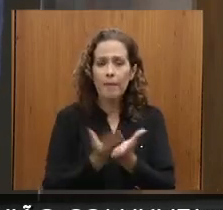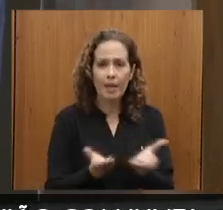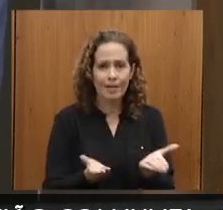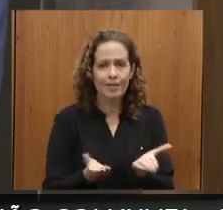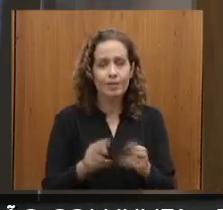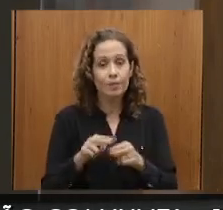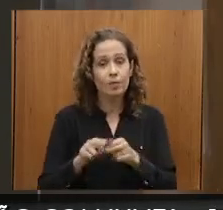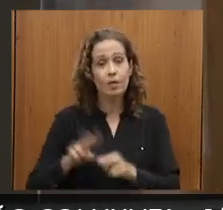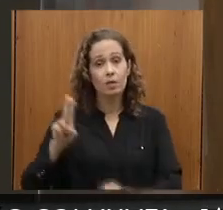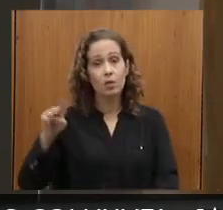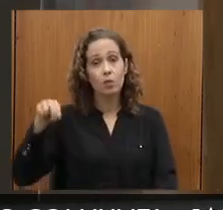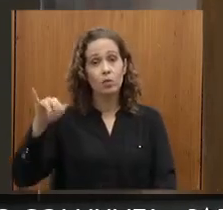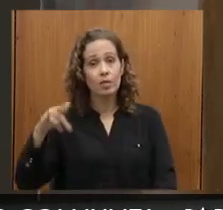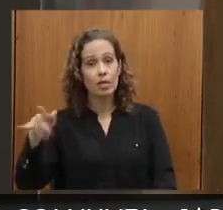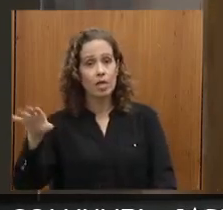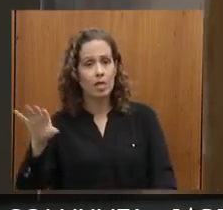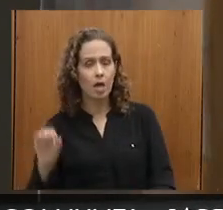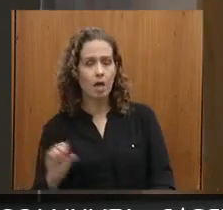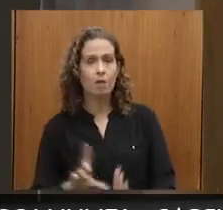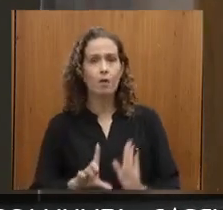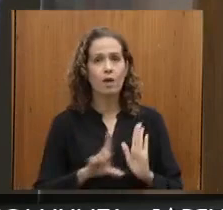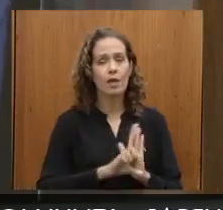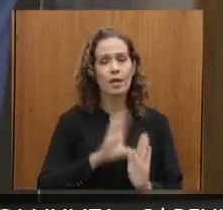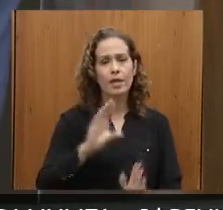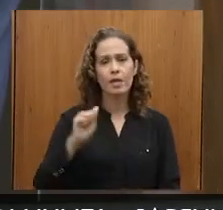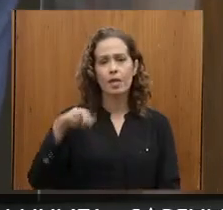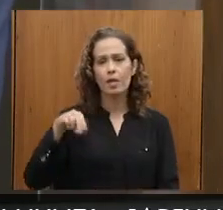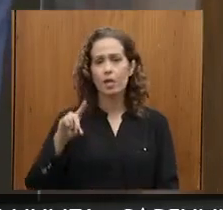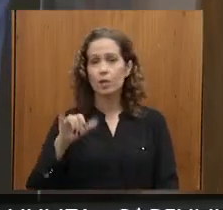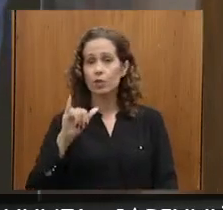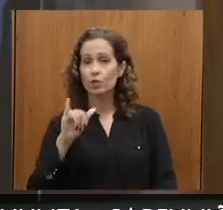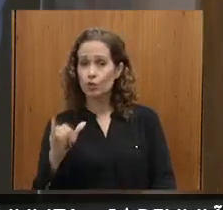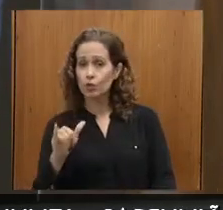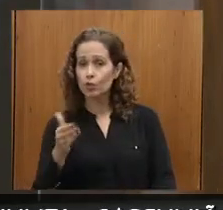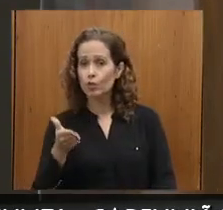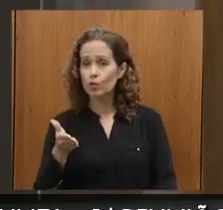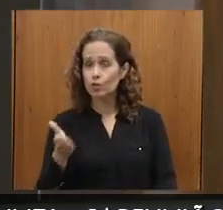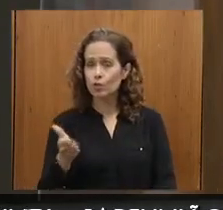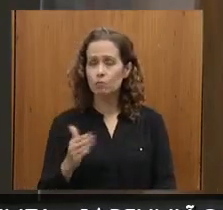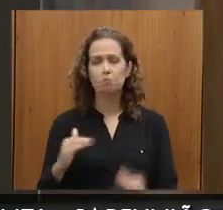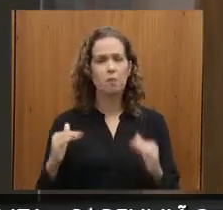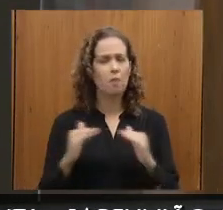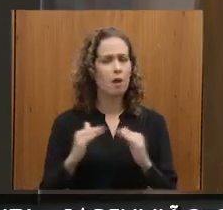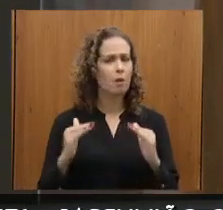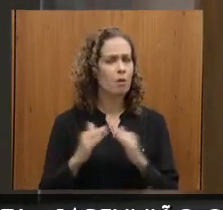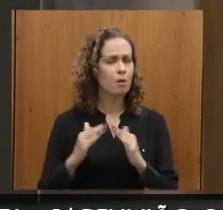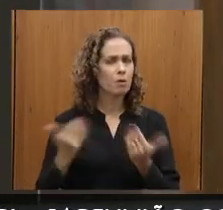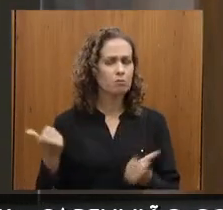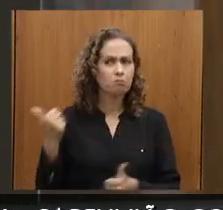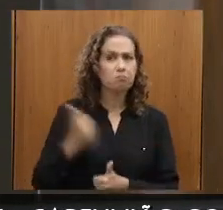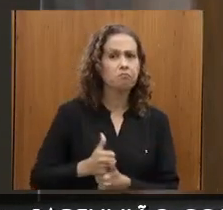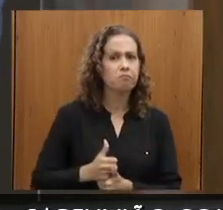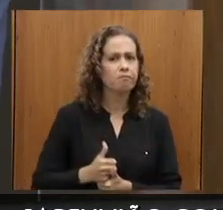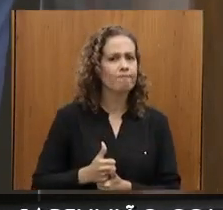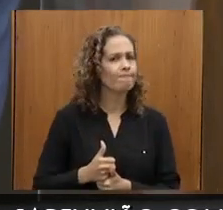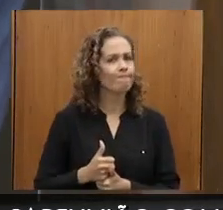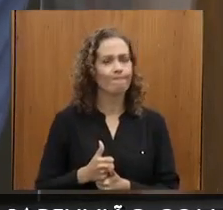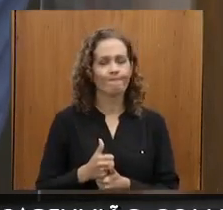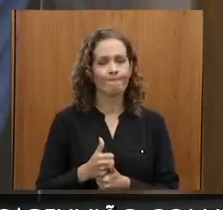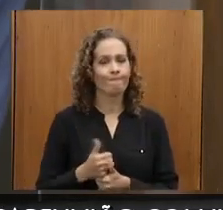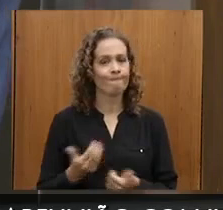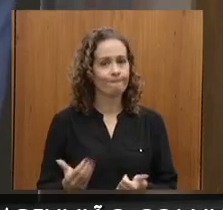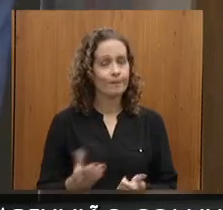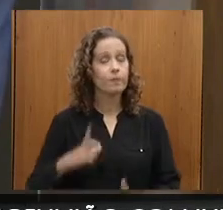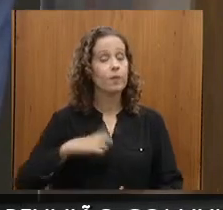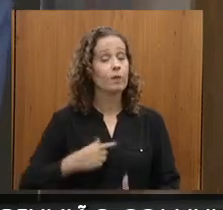Candir e que o acordo da Lei Candir passou longe de repor. Há uma questão